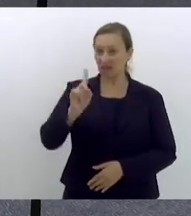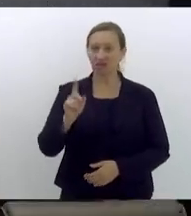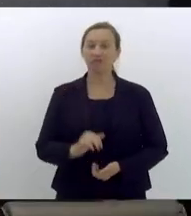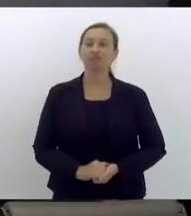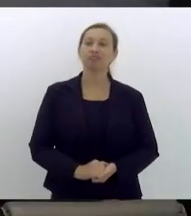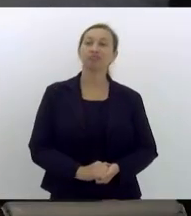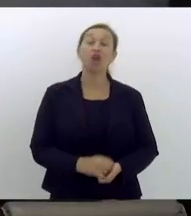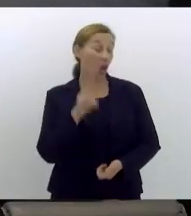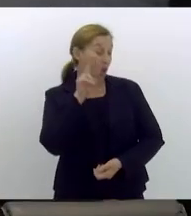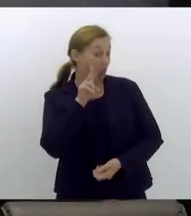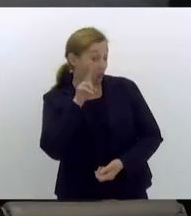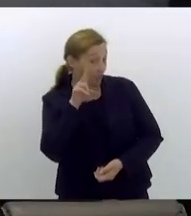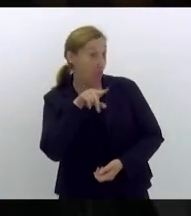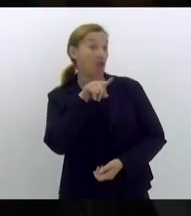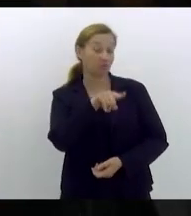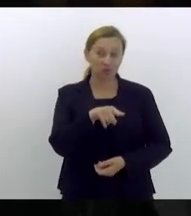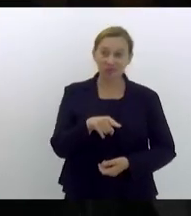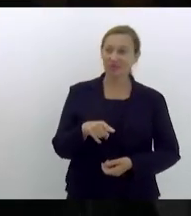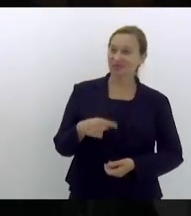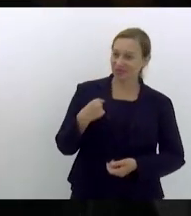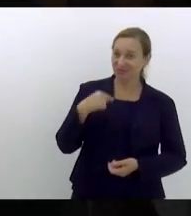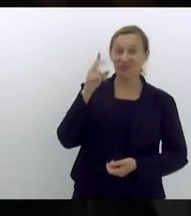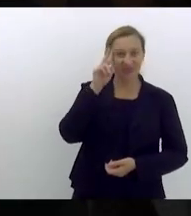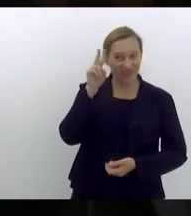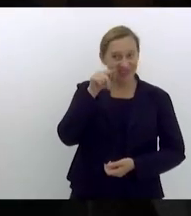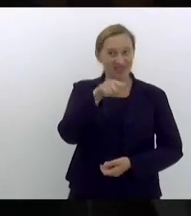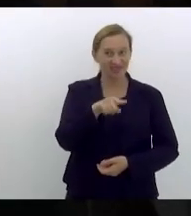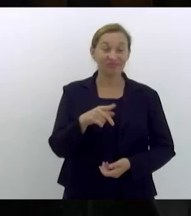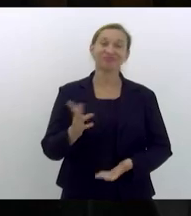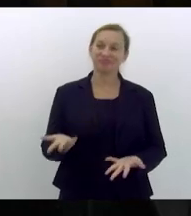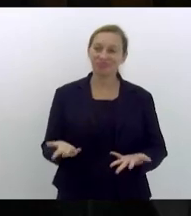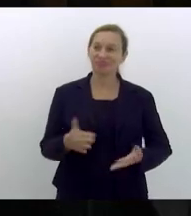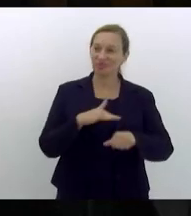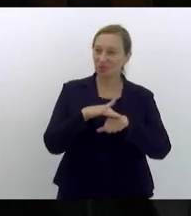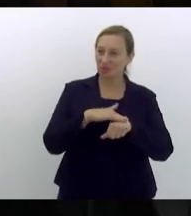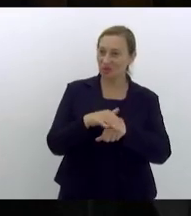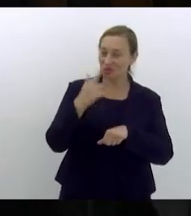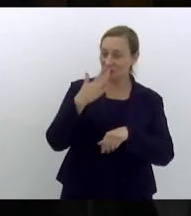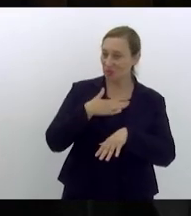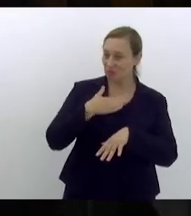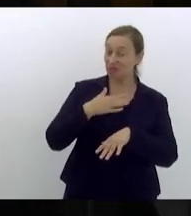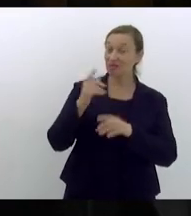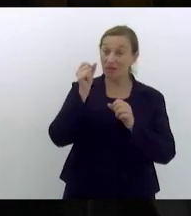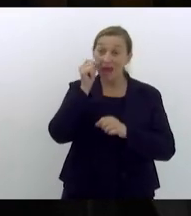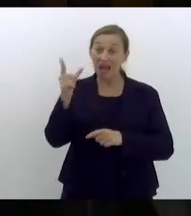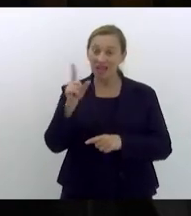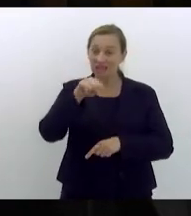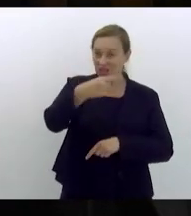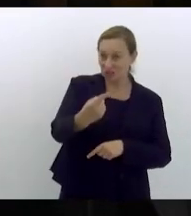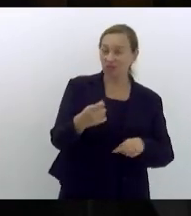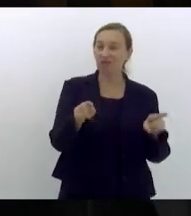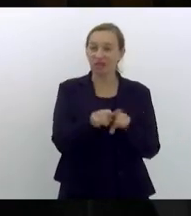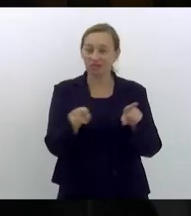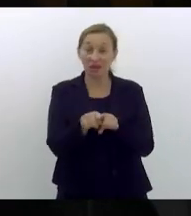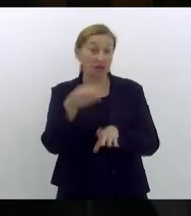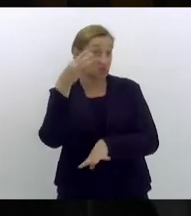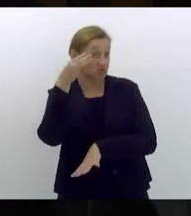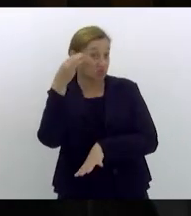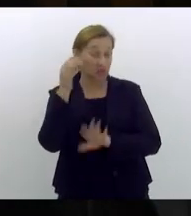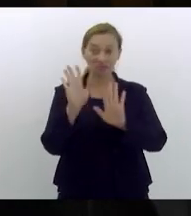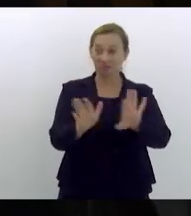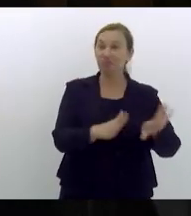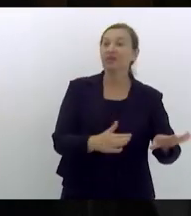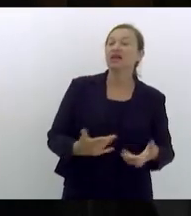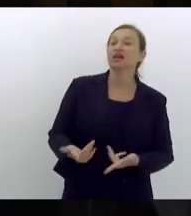eu lembro inclusive se eu começar bastante isso comigo me alertando desse esse outro aí também esse wilson então